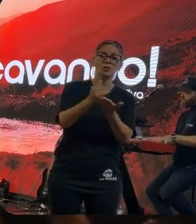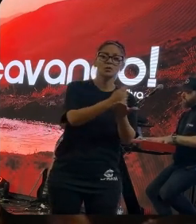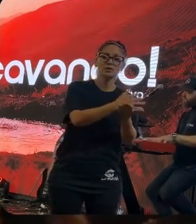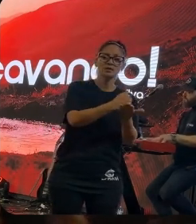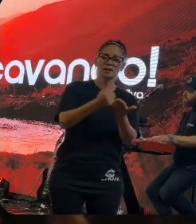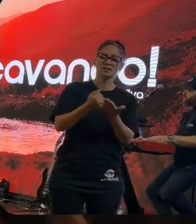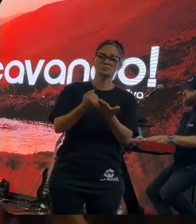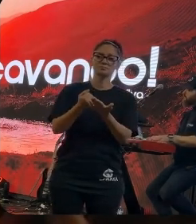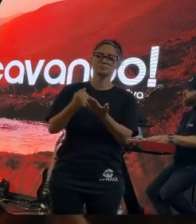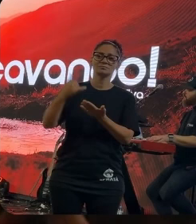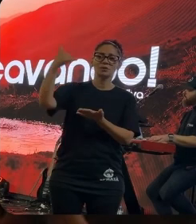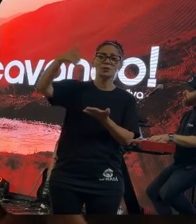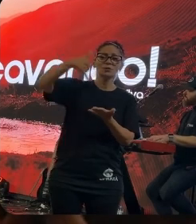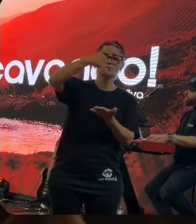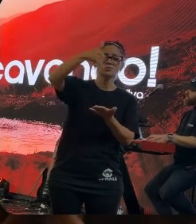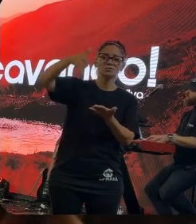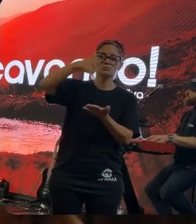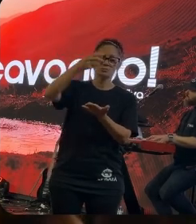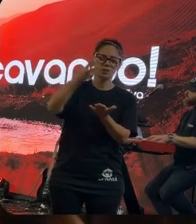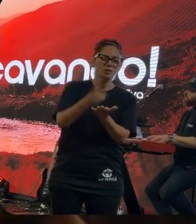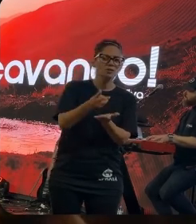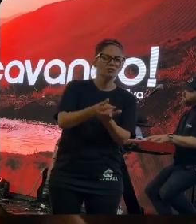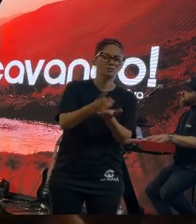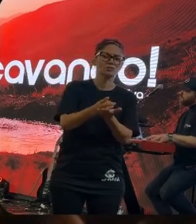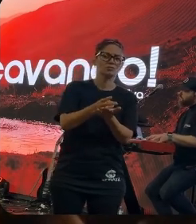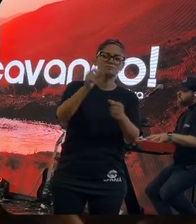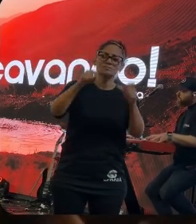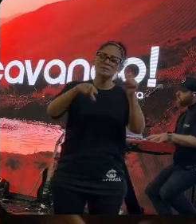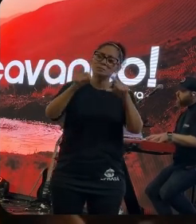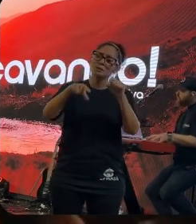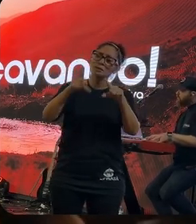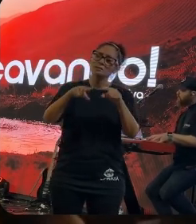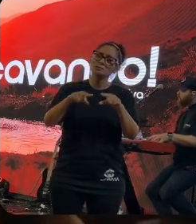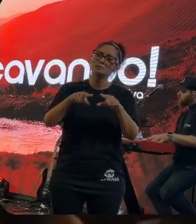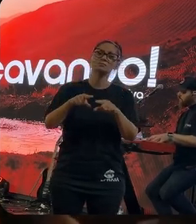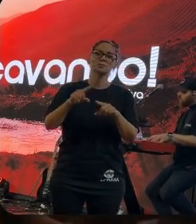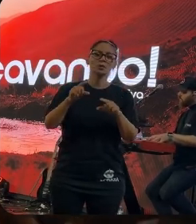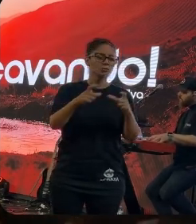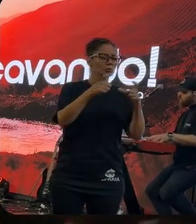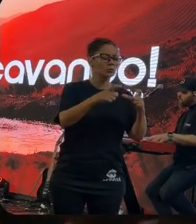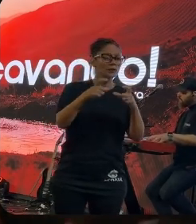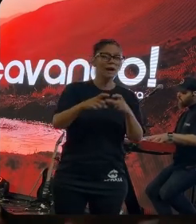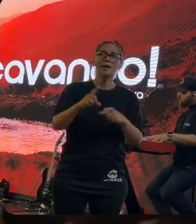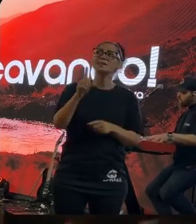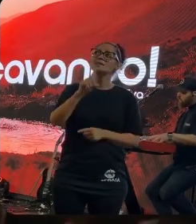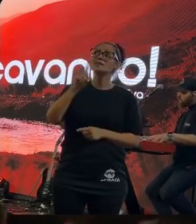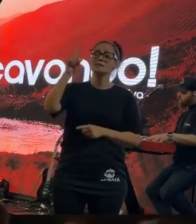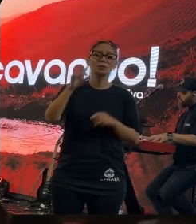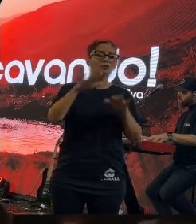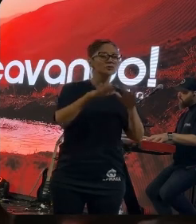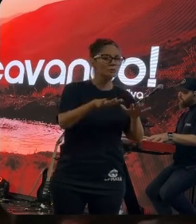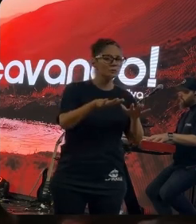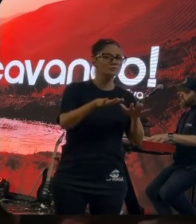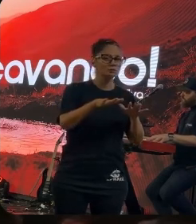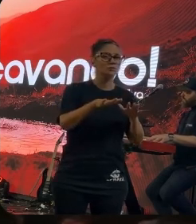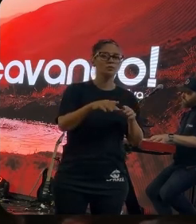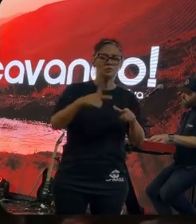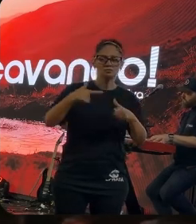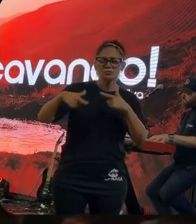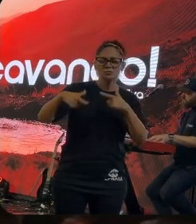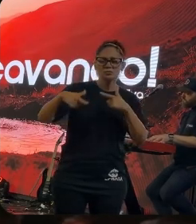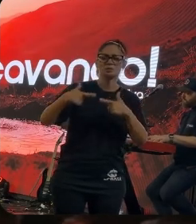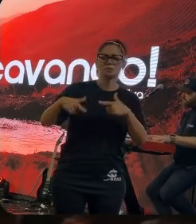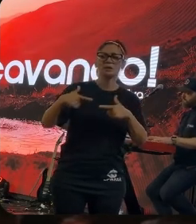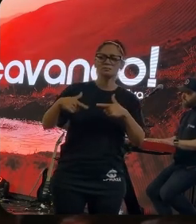júbilos. Continua semeando, Lagoinha. Continua semeando no lugar em que Deus te plantou, Lagoinha. Continua semeando no teu trabalho,